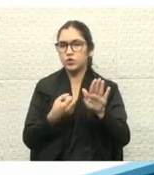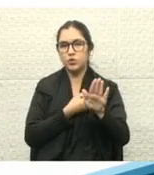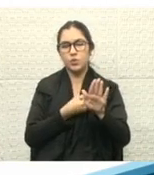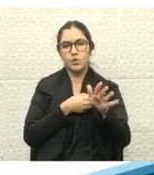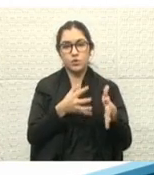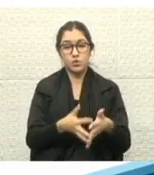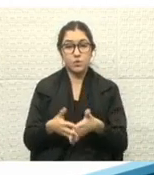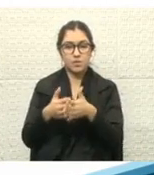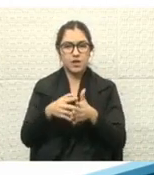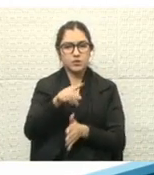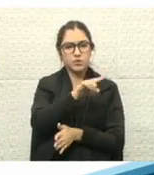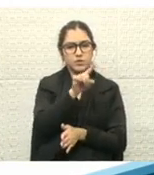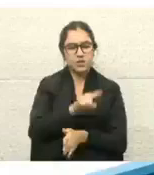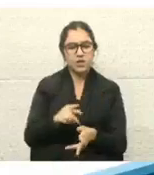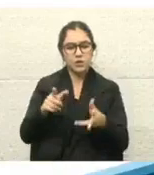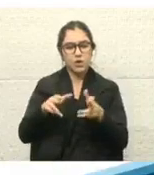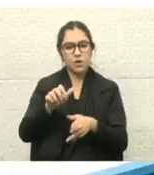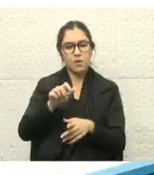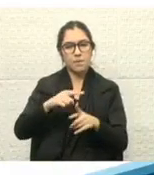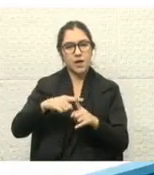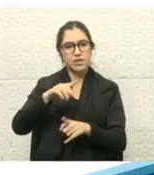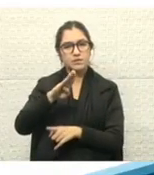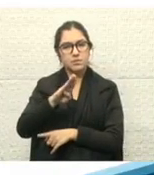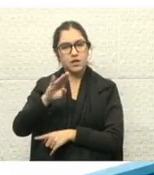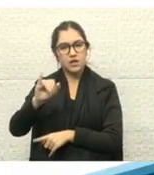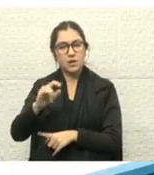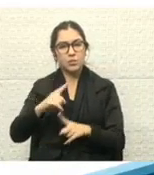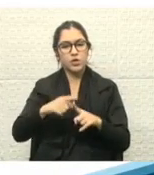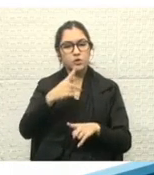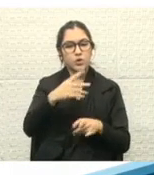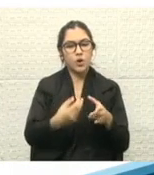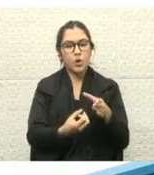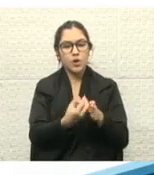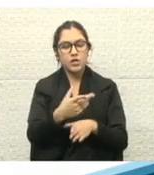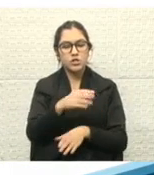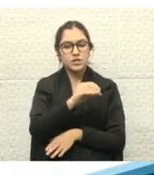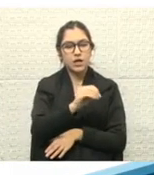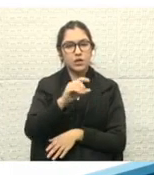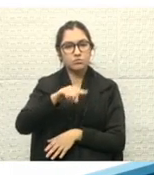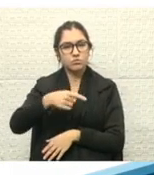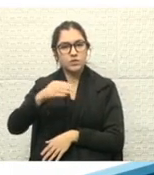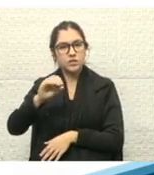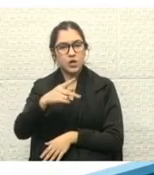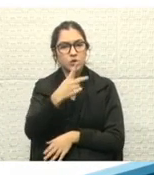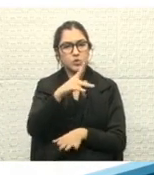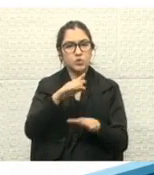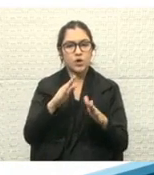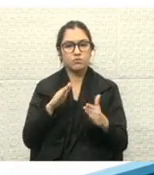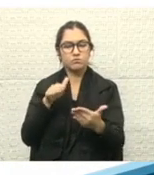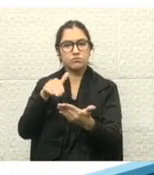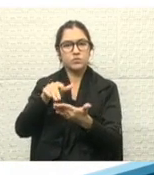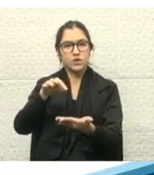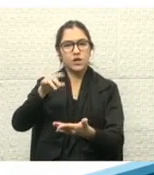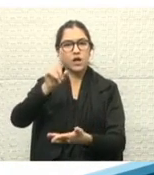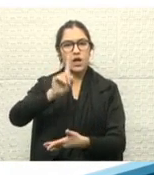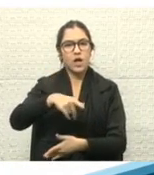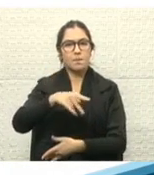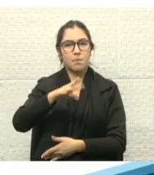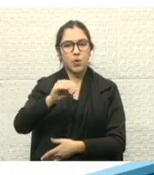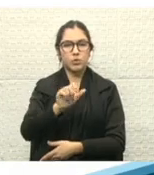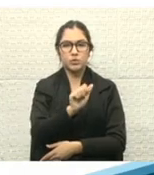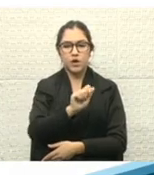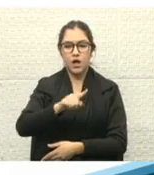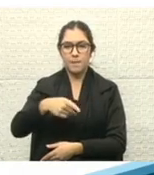número complexo z igual a a mais bi, porque a sua origem é em 0, 0 e a sua extremidade é no ponto